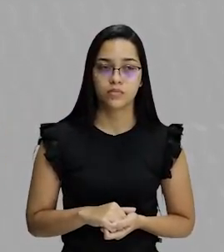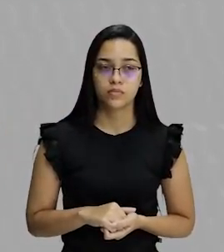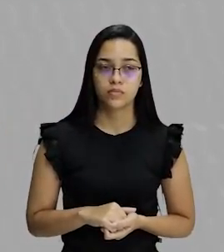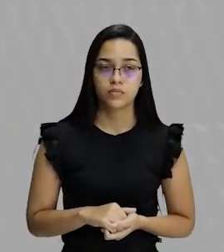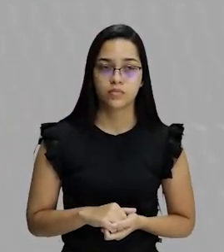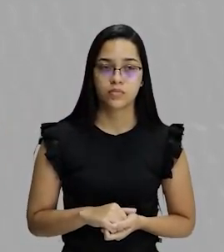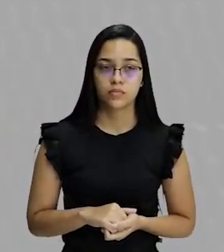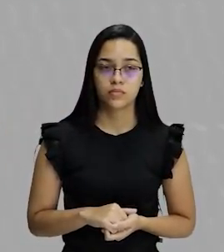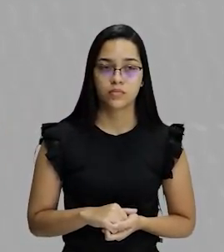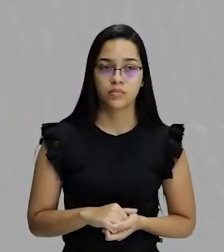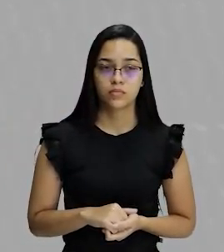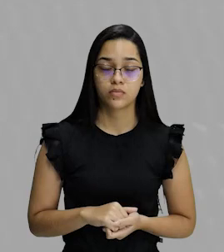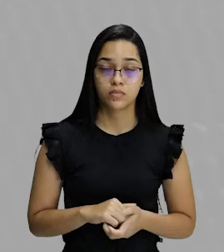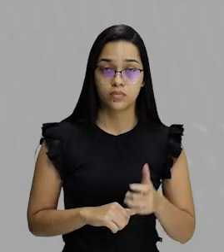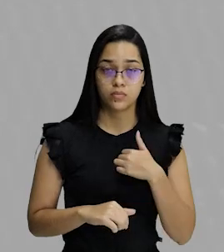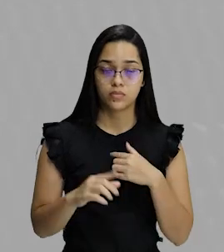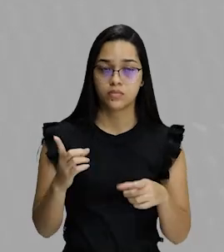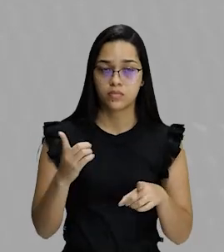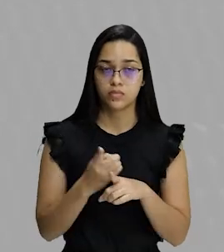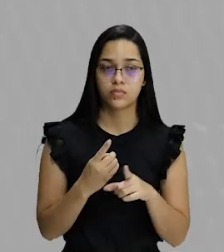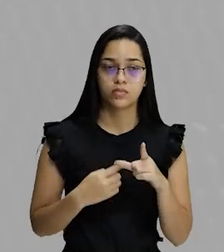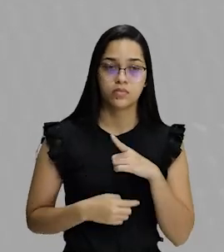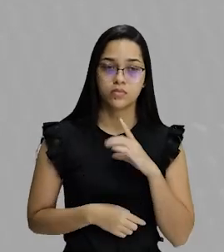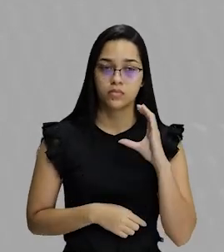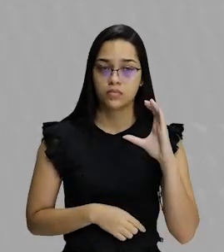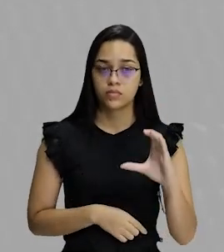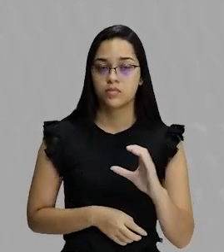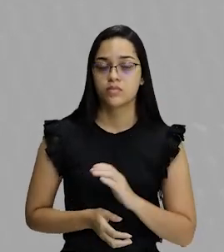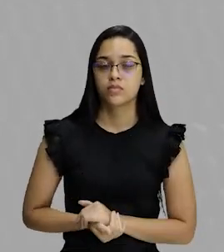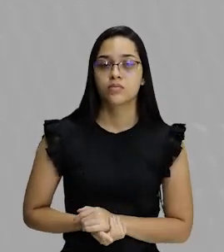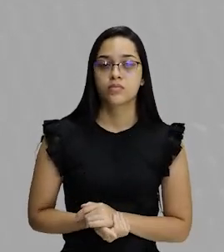2. Então, vou localizar aqui o ponto C.